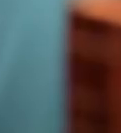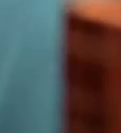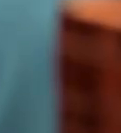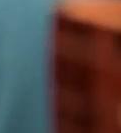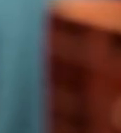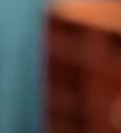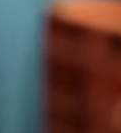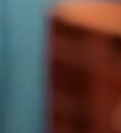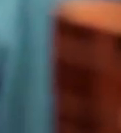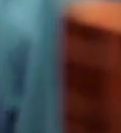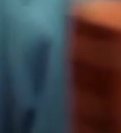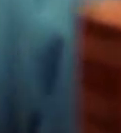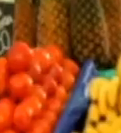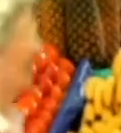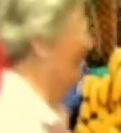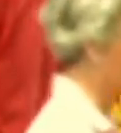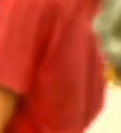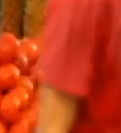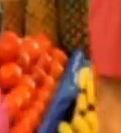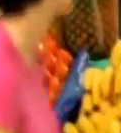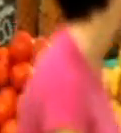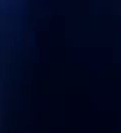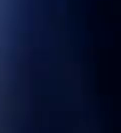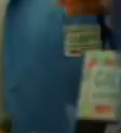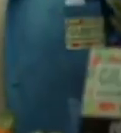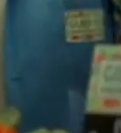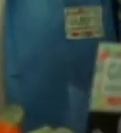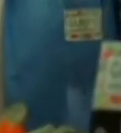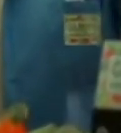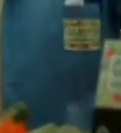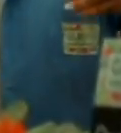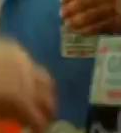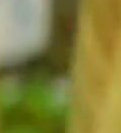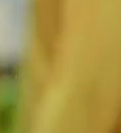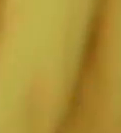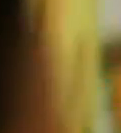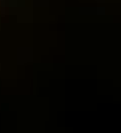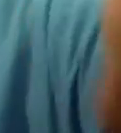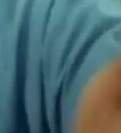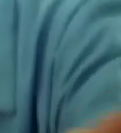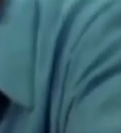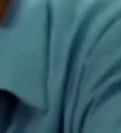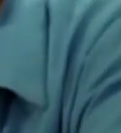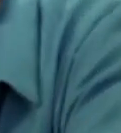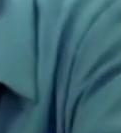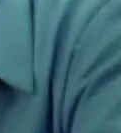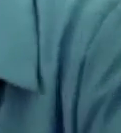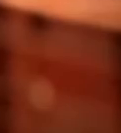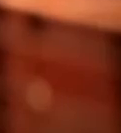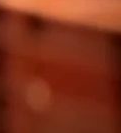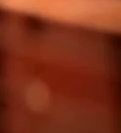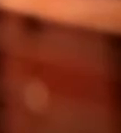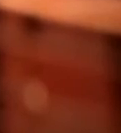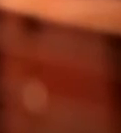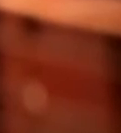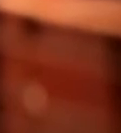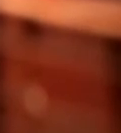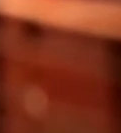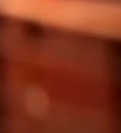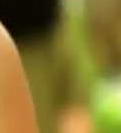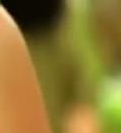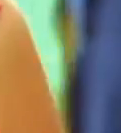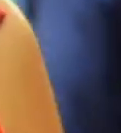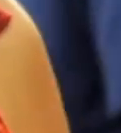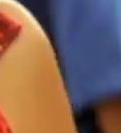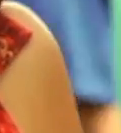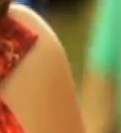Oi, Giba. Tem mamão maduro? Claro, dona Denise. Aqui no Gilberto Hortifruti, as frutas estão sempre maduras. Gilberto